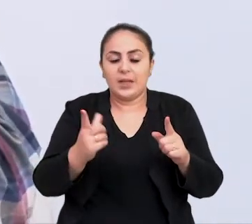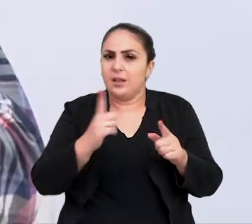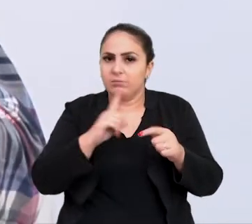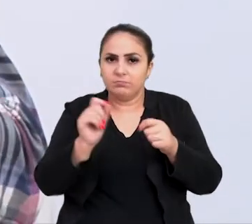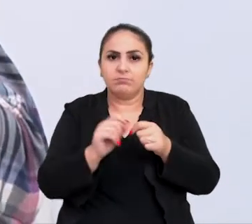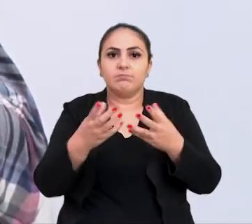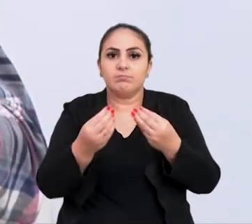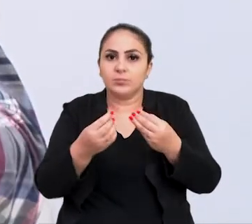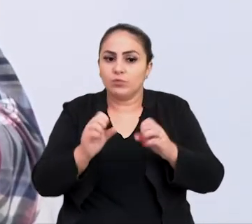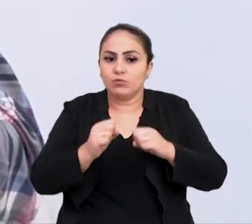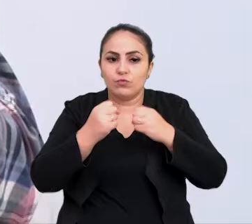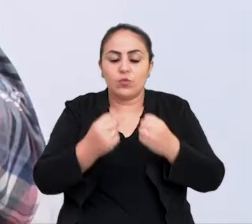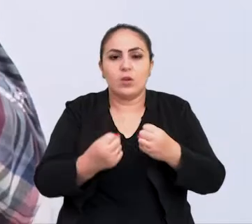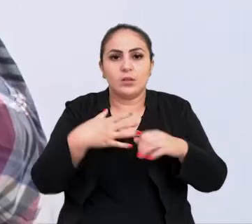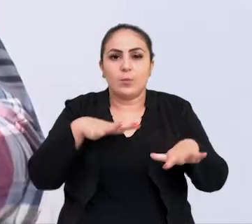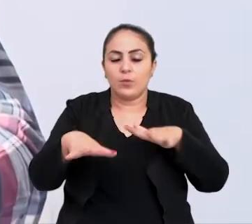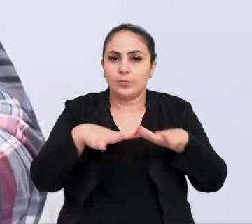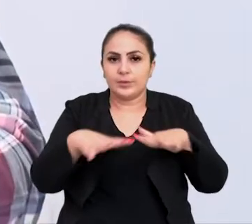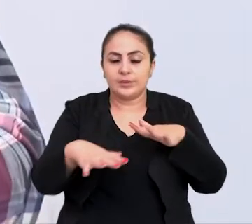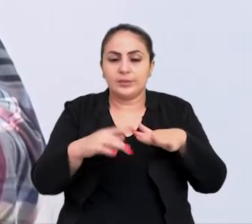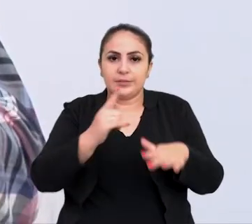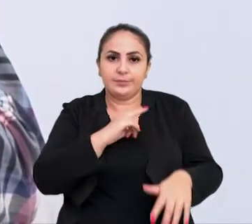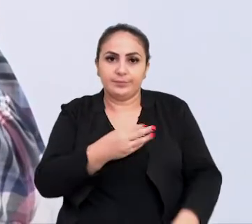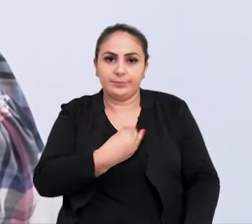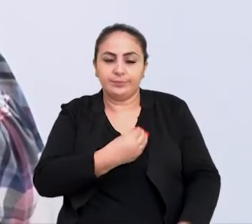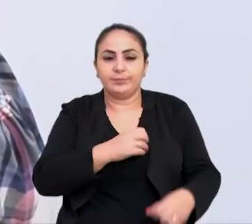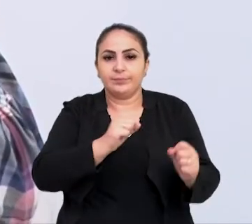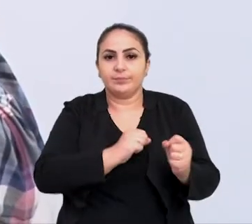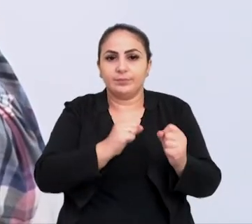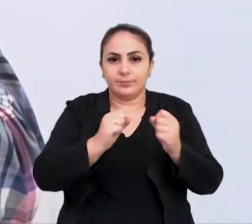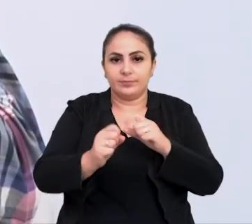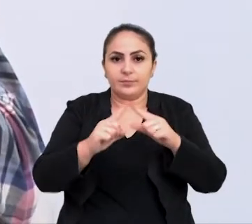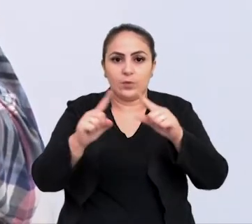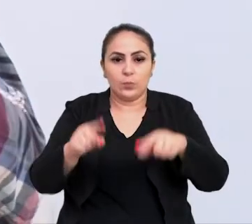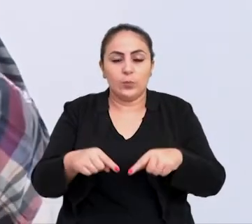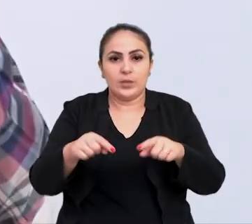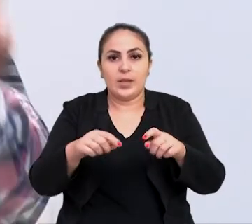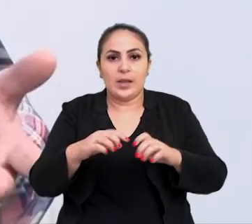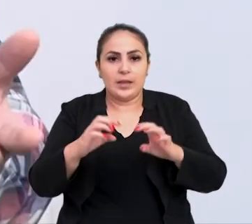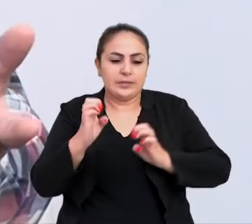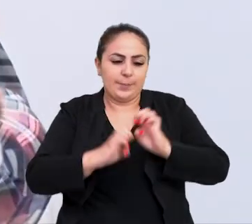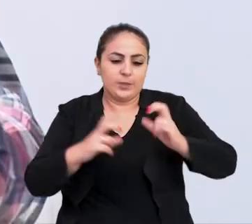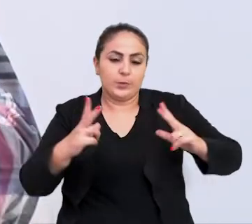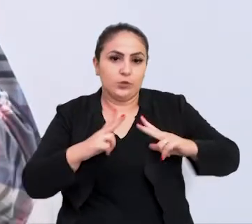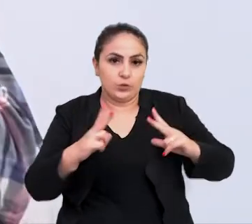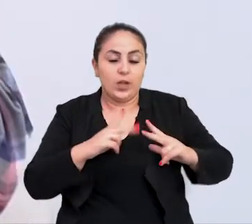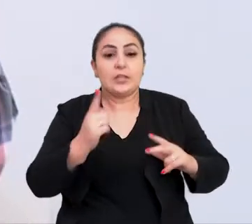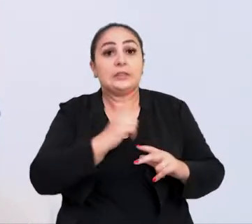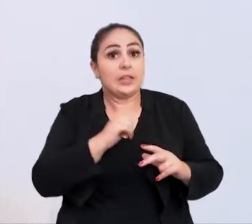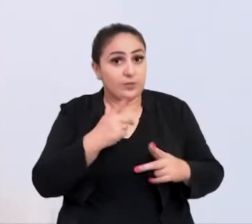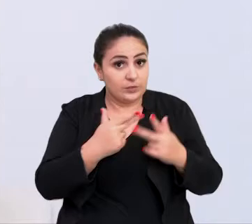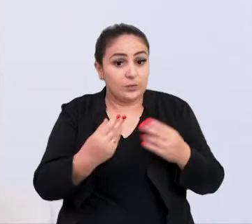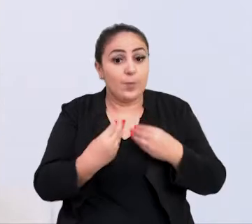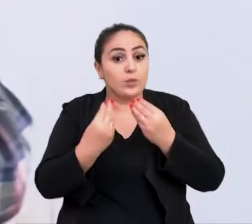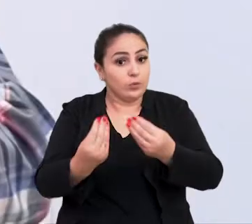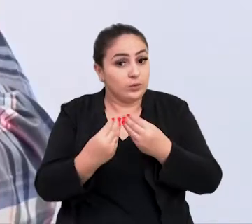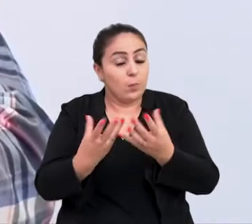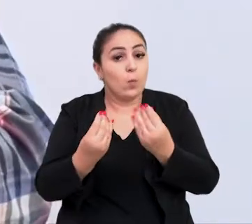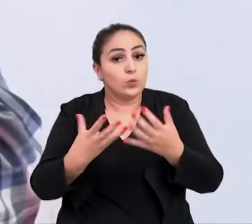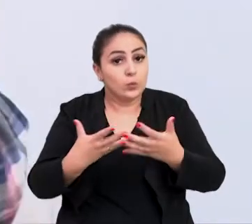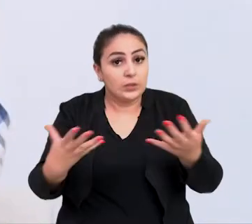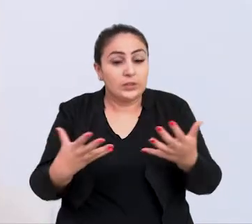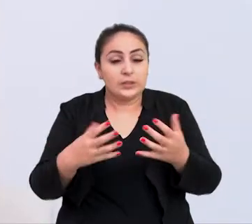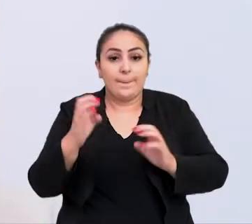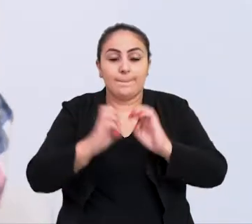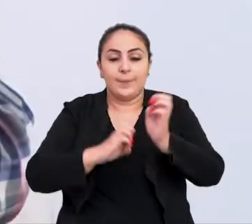enfim, ela fez muito forte essa movimentação entre o poder público e a iniciativa privada. Houve uma doação